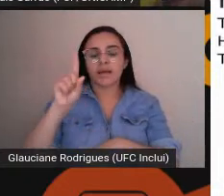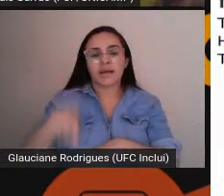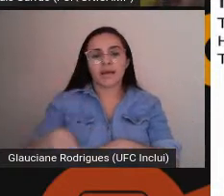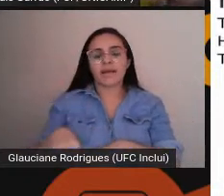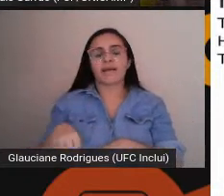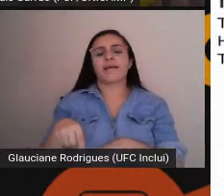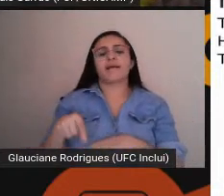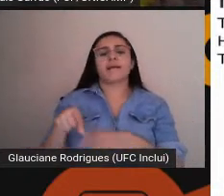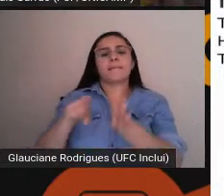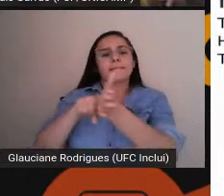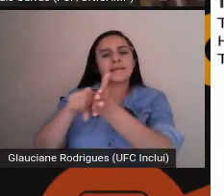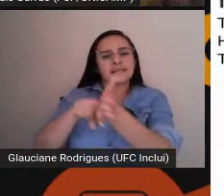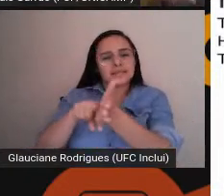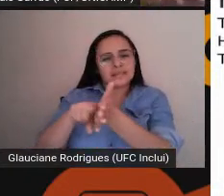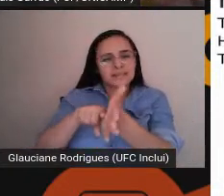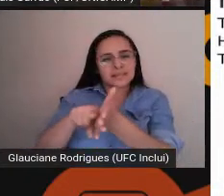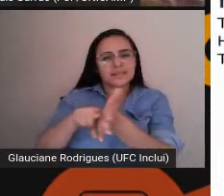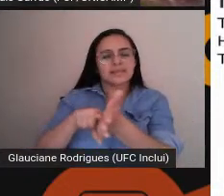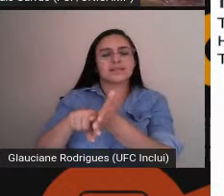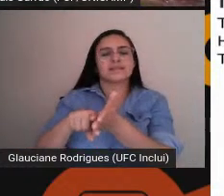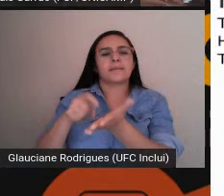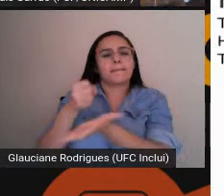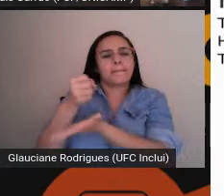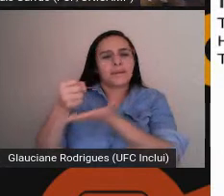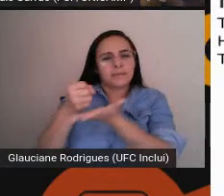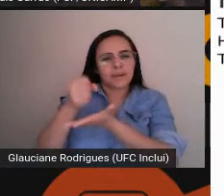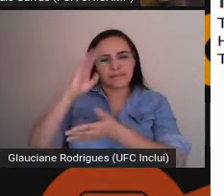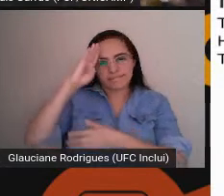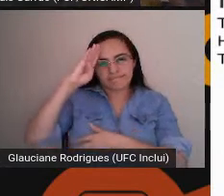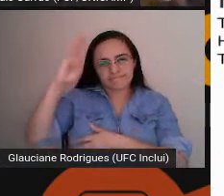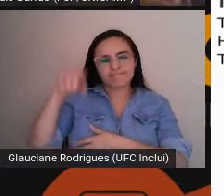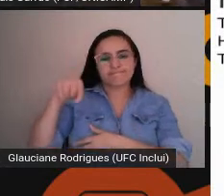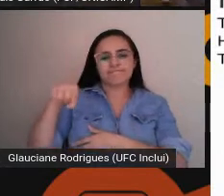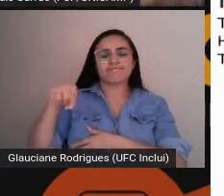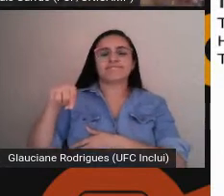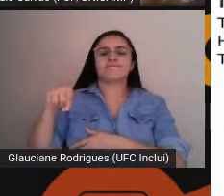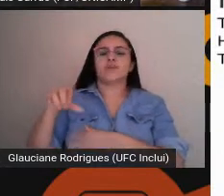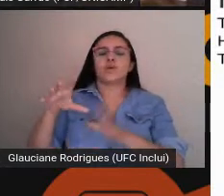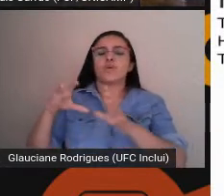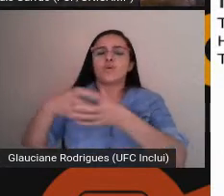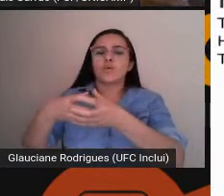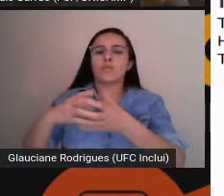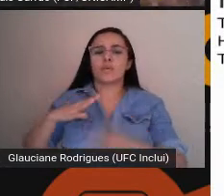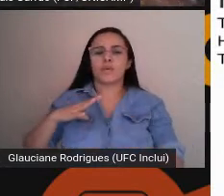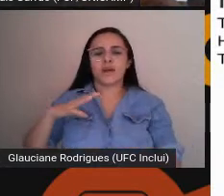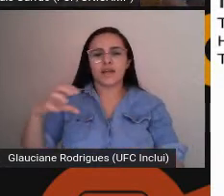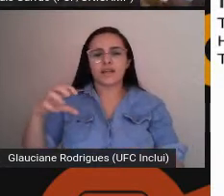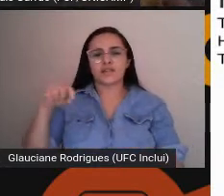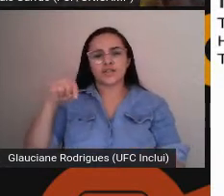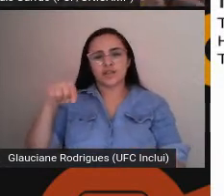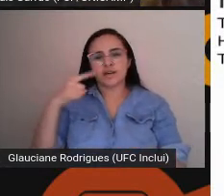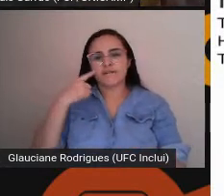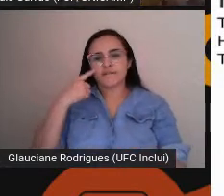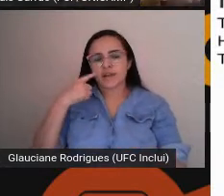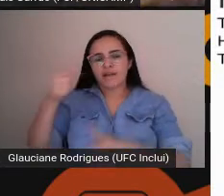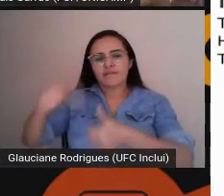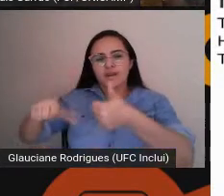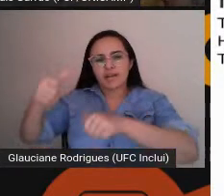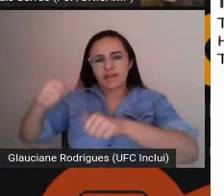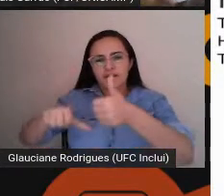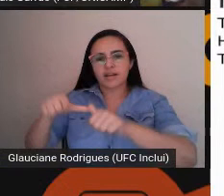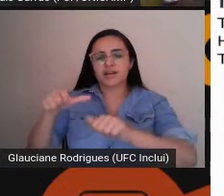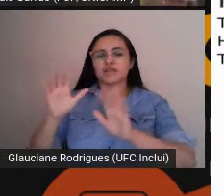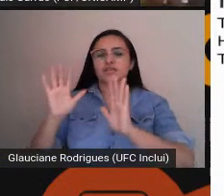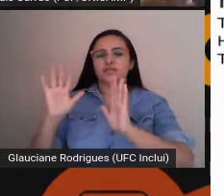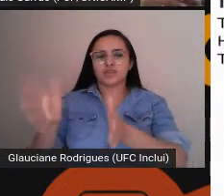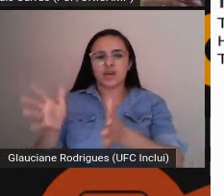que olharam em comitês de ética de pesquisa, né, viram lá estudos, né, ensaios clínicos que foram